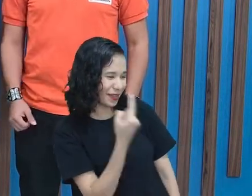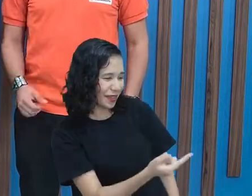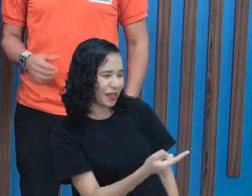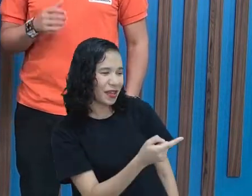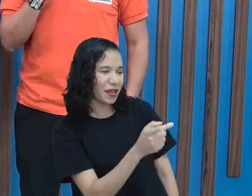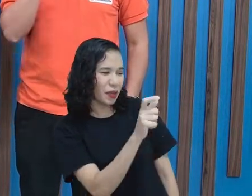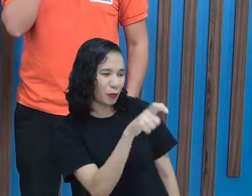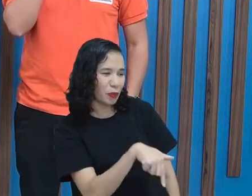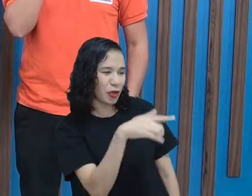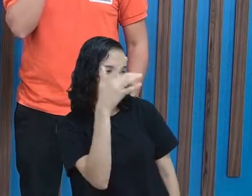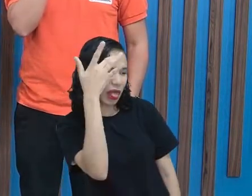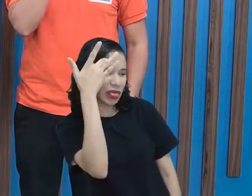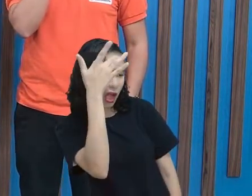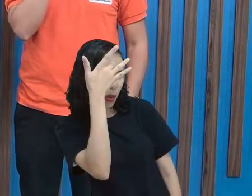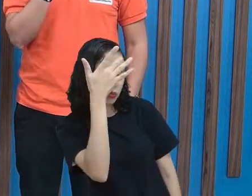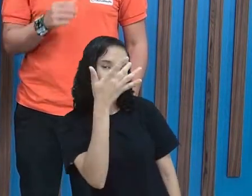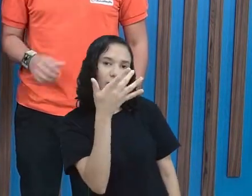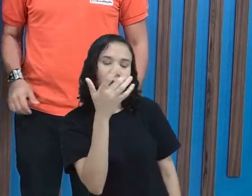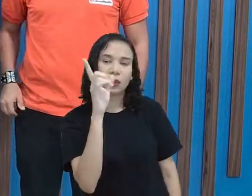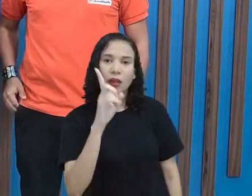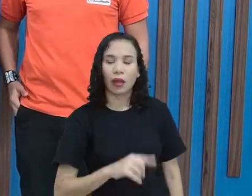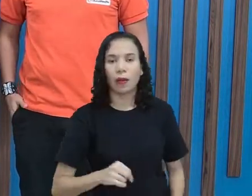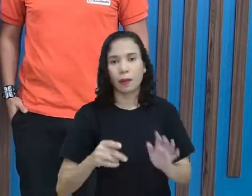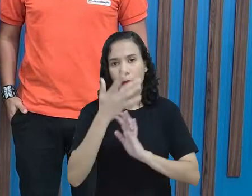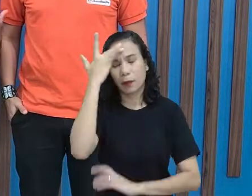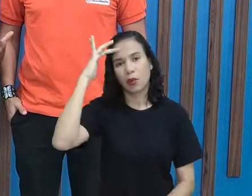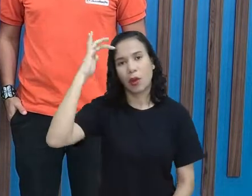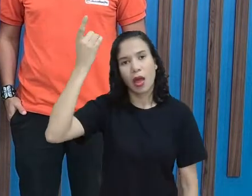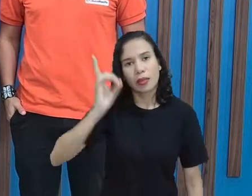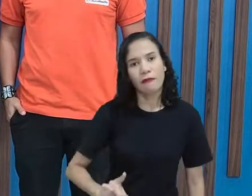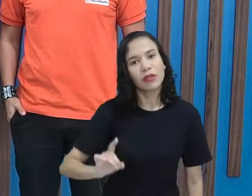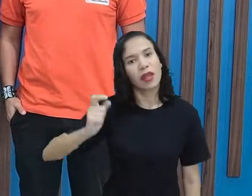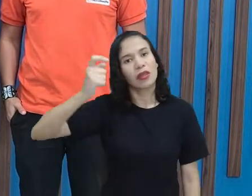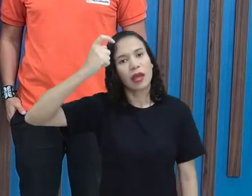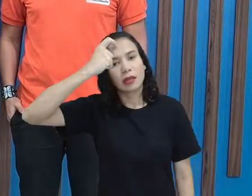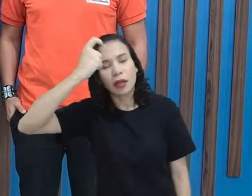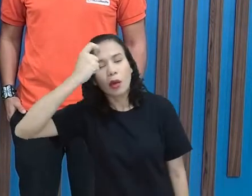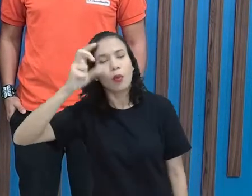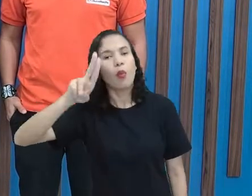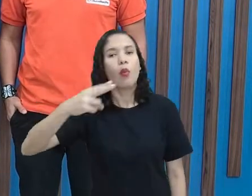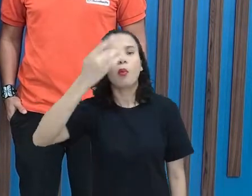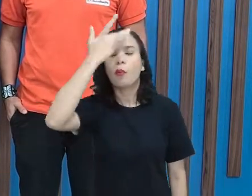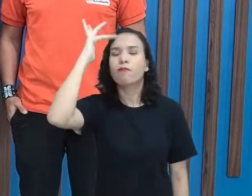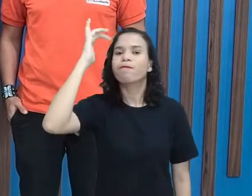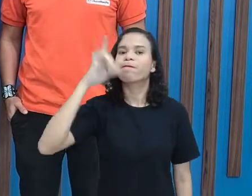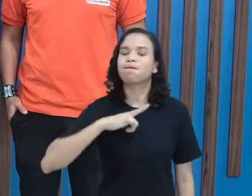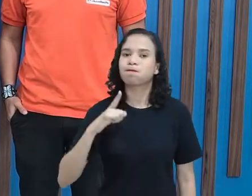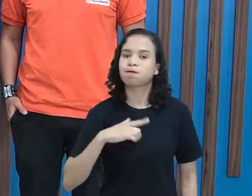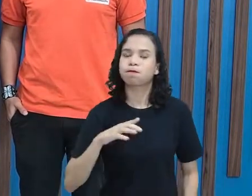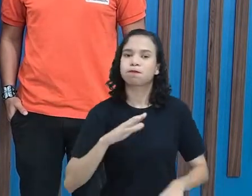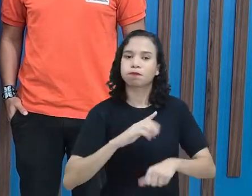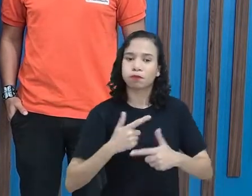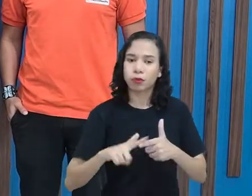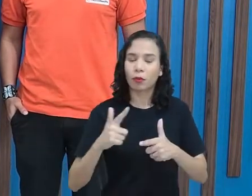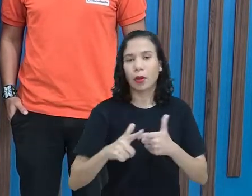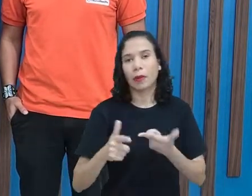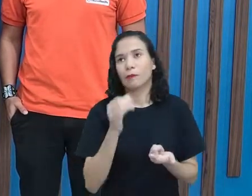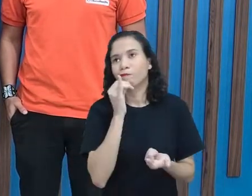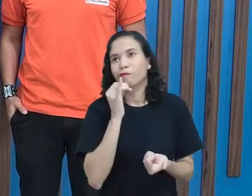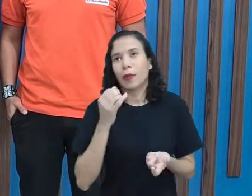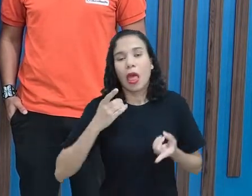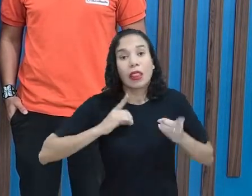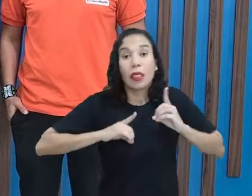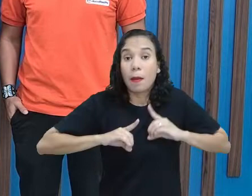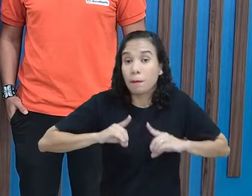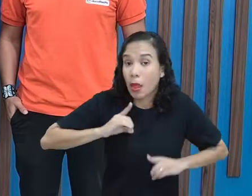questões, seja deficiência, alguma deficiência intelectual, ou pessoas que estejam passando questões emocionais, como depressão. Então,